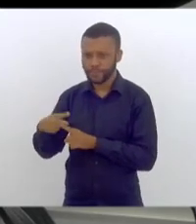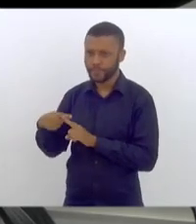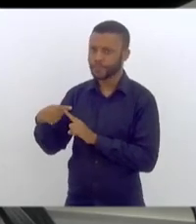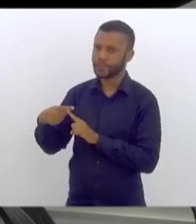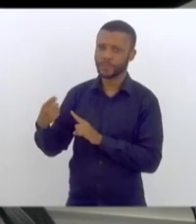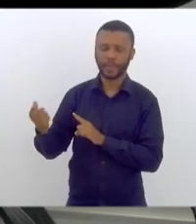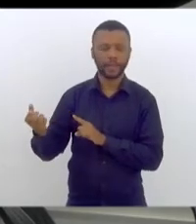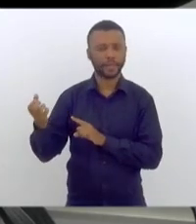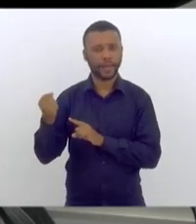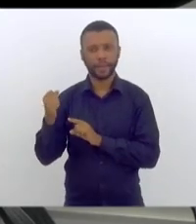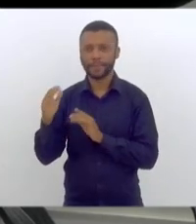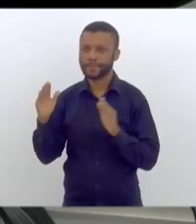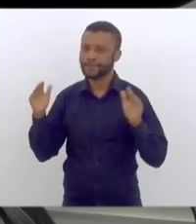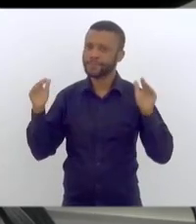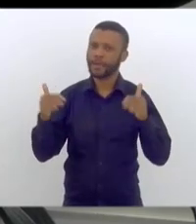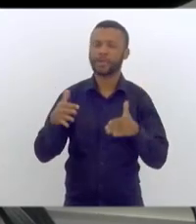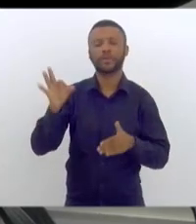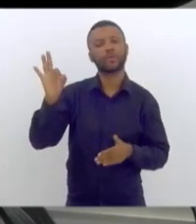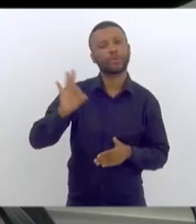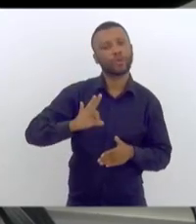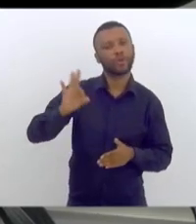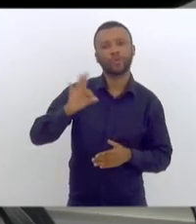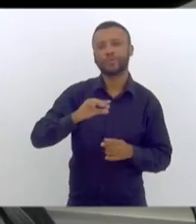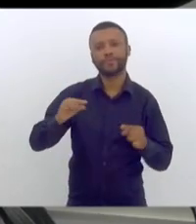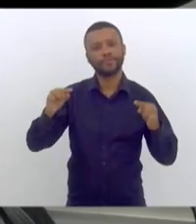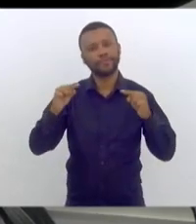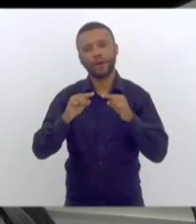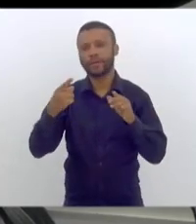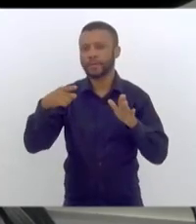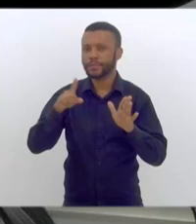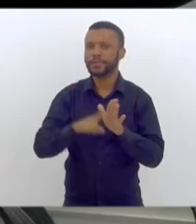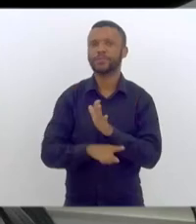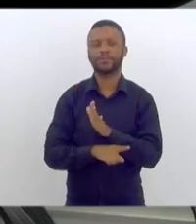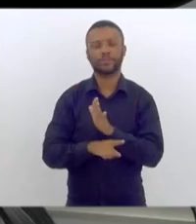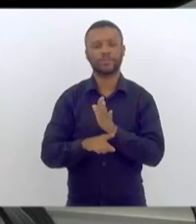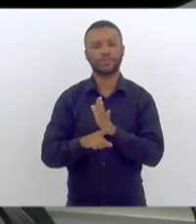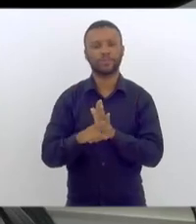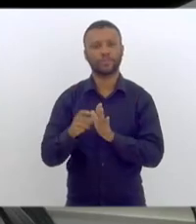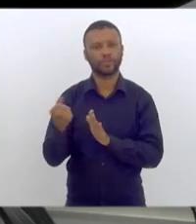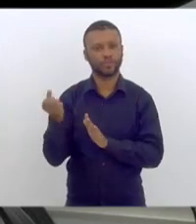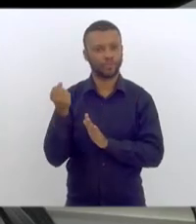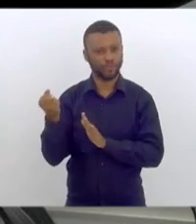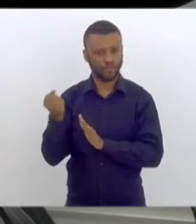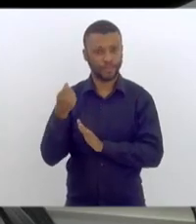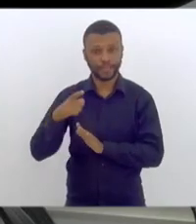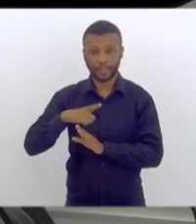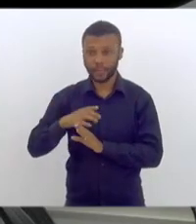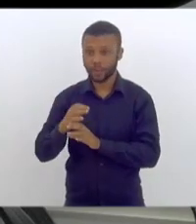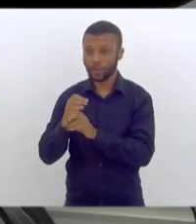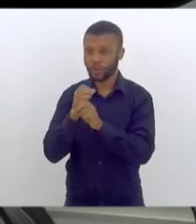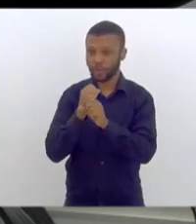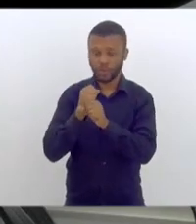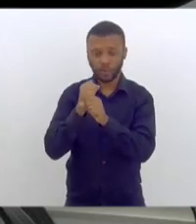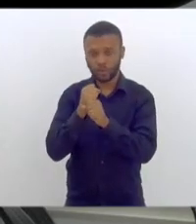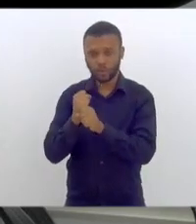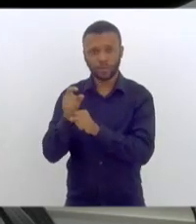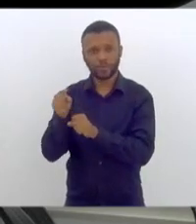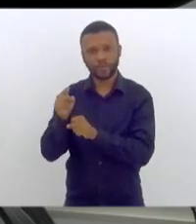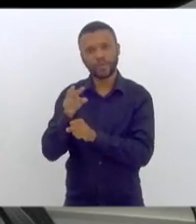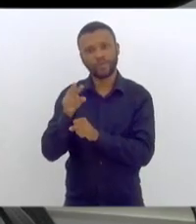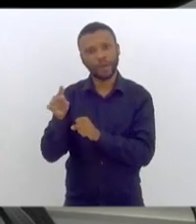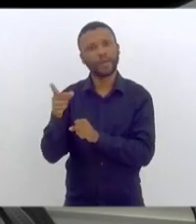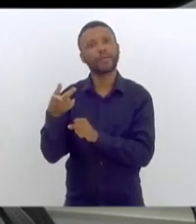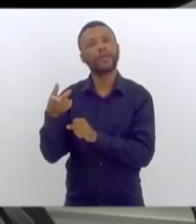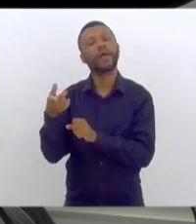parte dos recursos relacionados à amortização do Fontes então ele tem um orçamento próprio ele tem receitas que que são